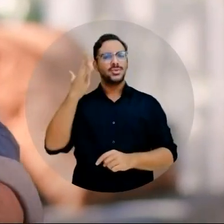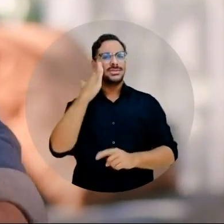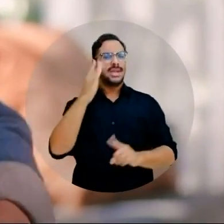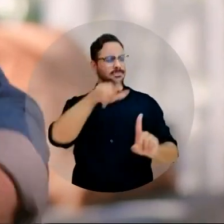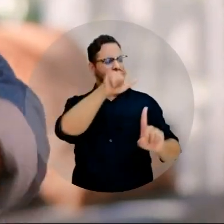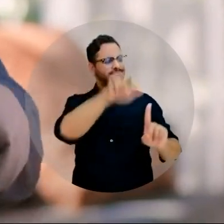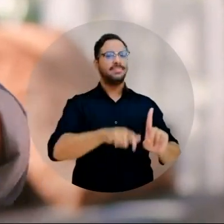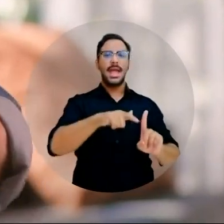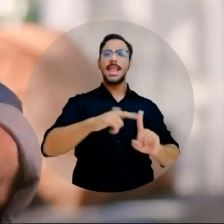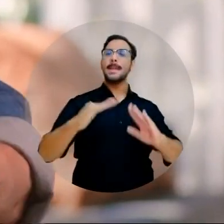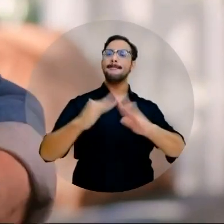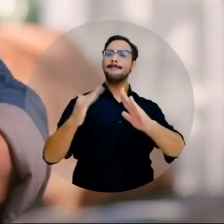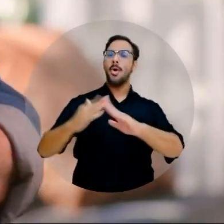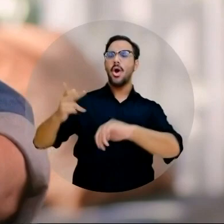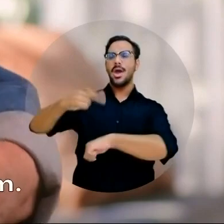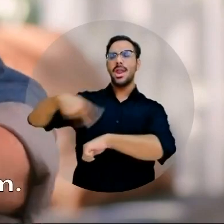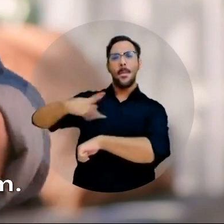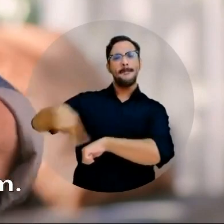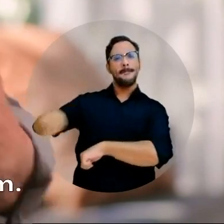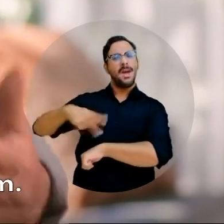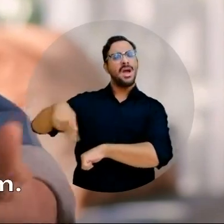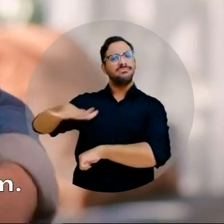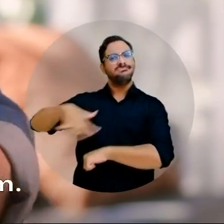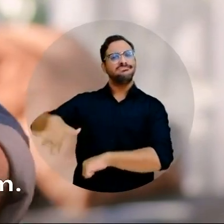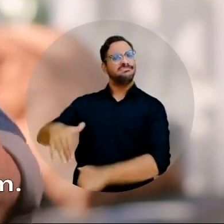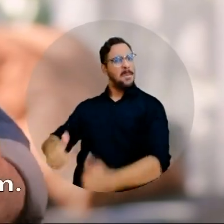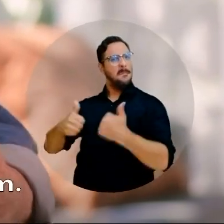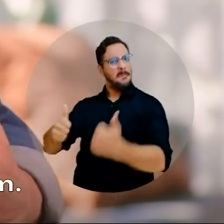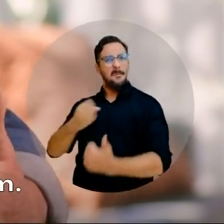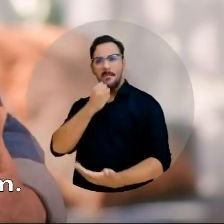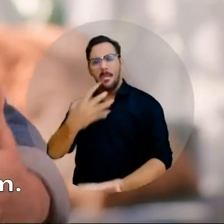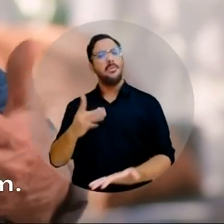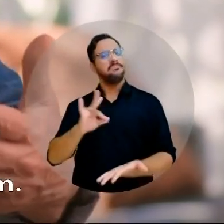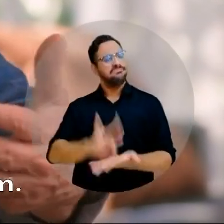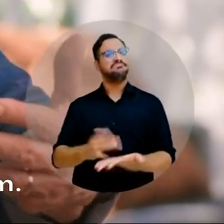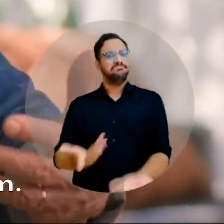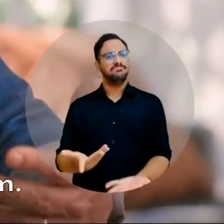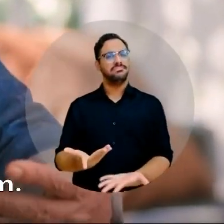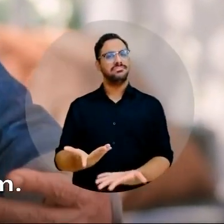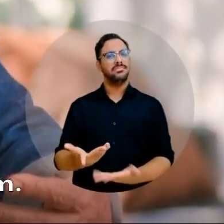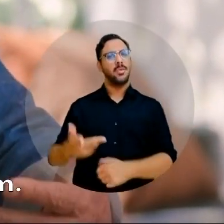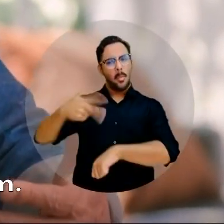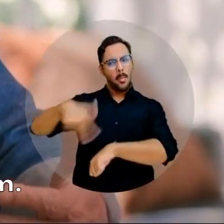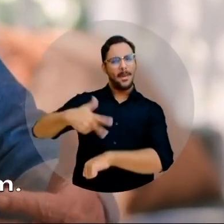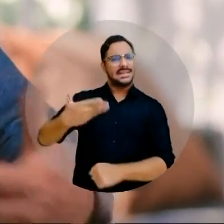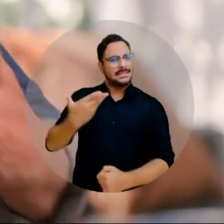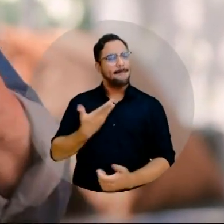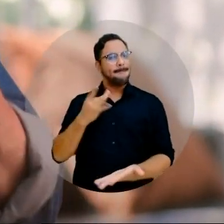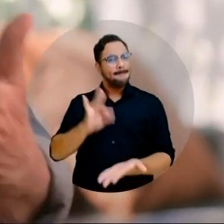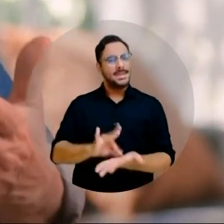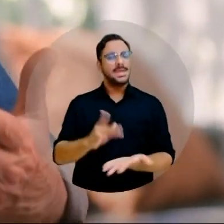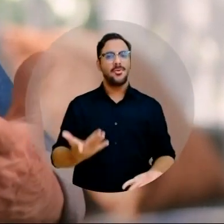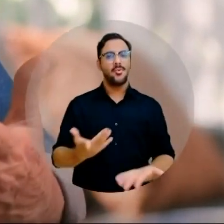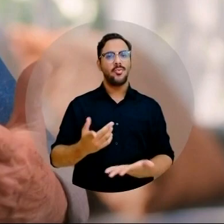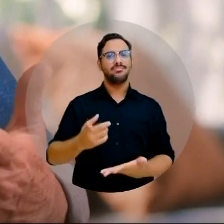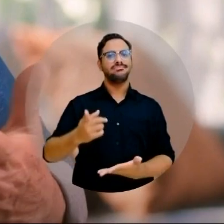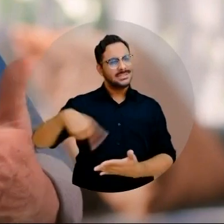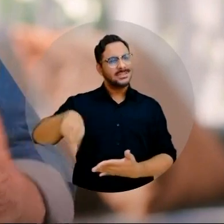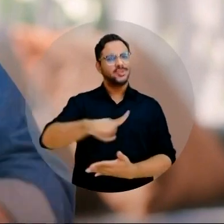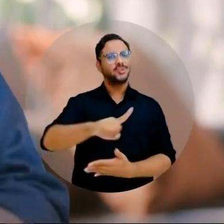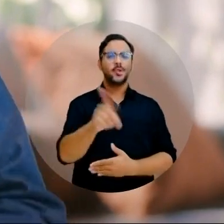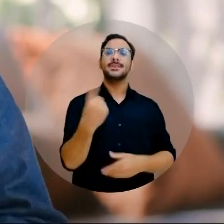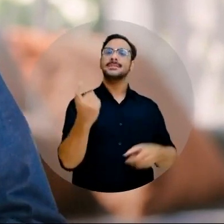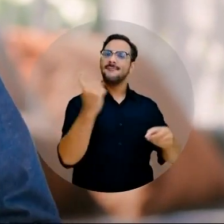as pessoas sabiam que ali estava um cidadão ou uma cidadã de um país de bem, de um país amigo.